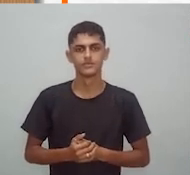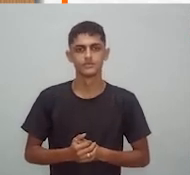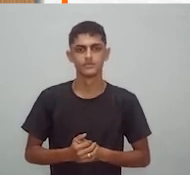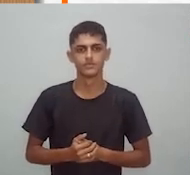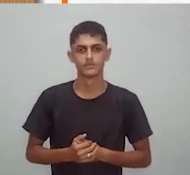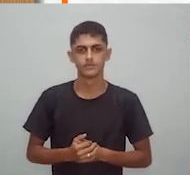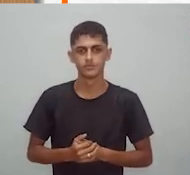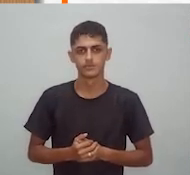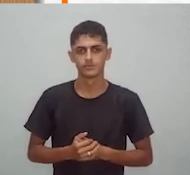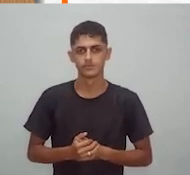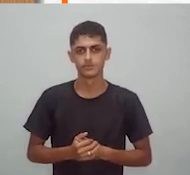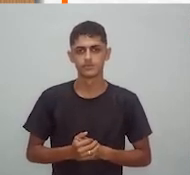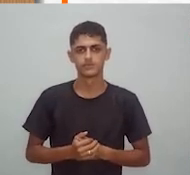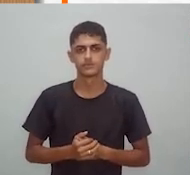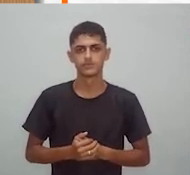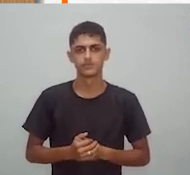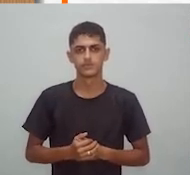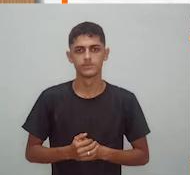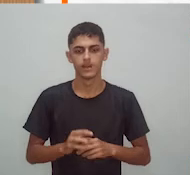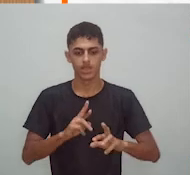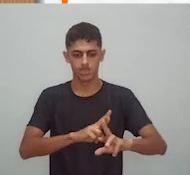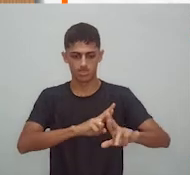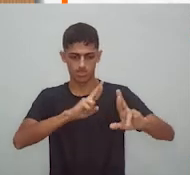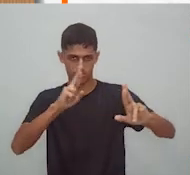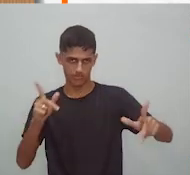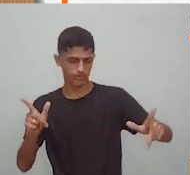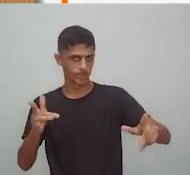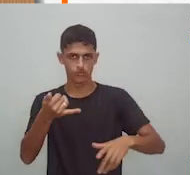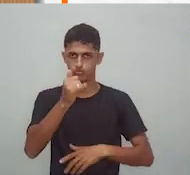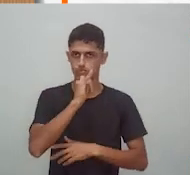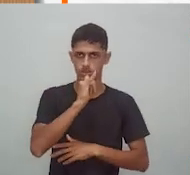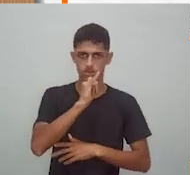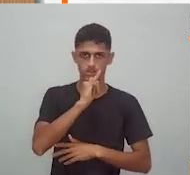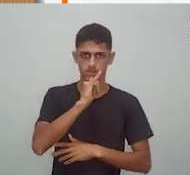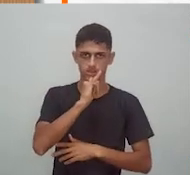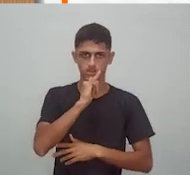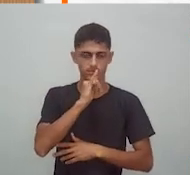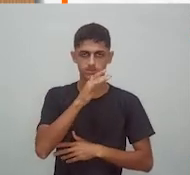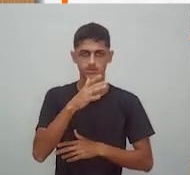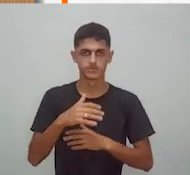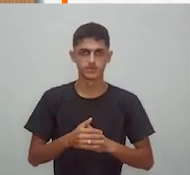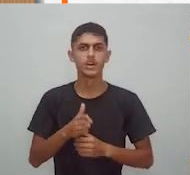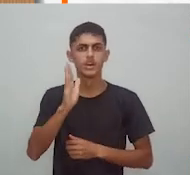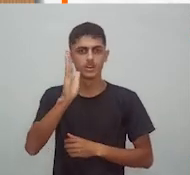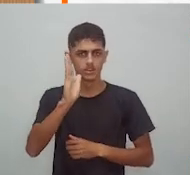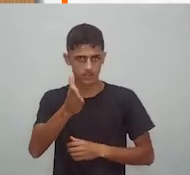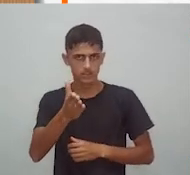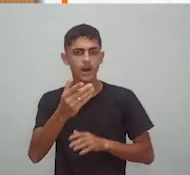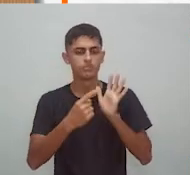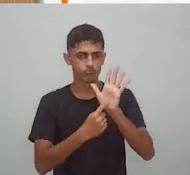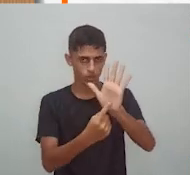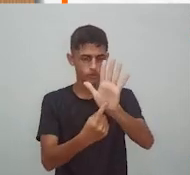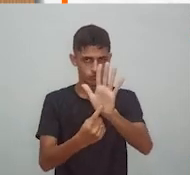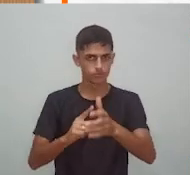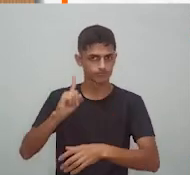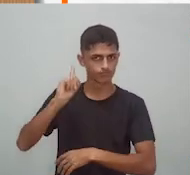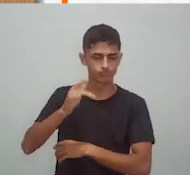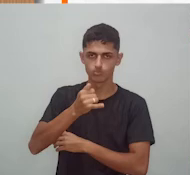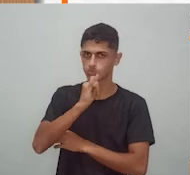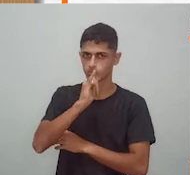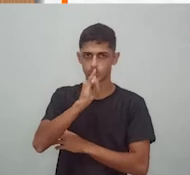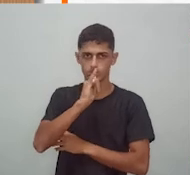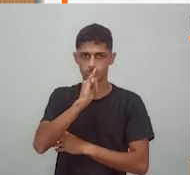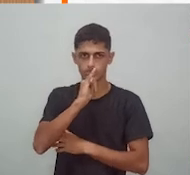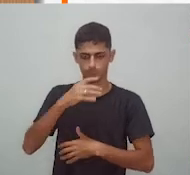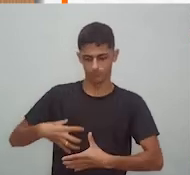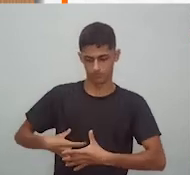antagônica, ou seja, de maneira oposta. Então, quando você viu aquelas funções que a gente acabou de mostrar, por exemplo,